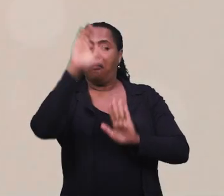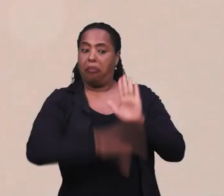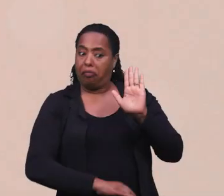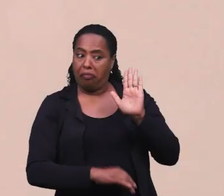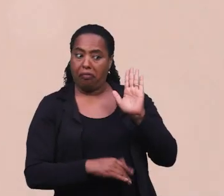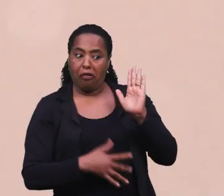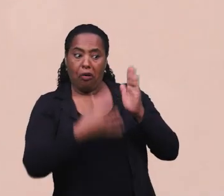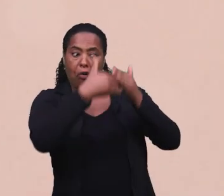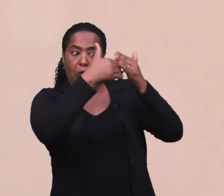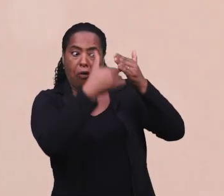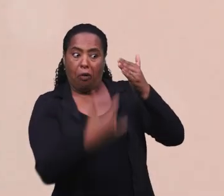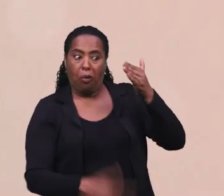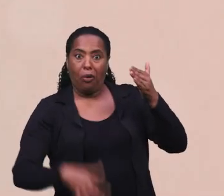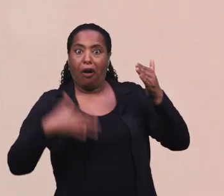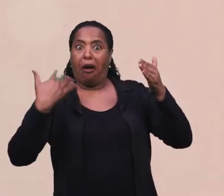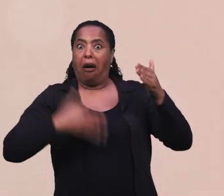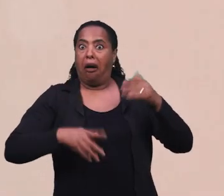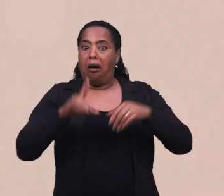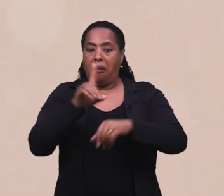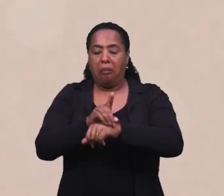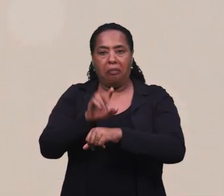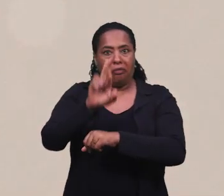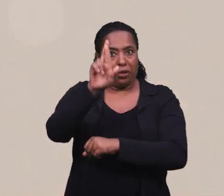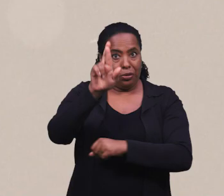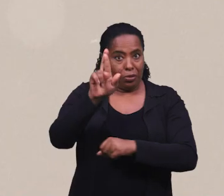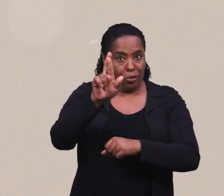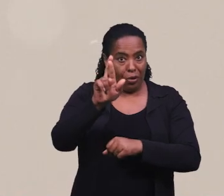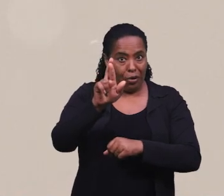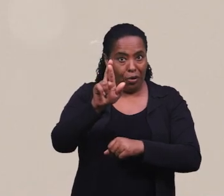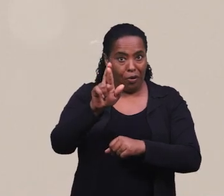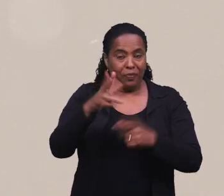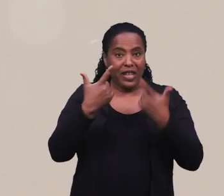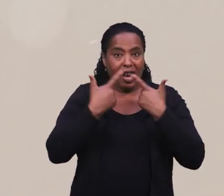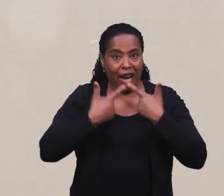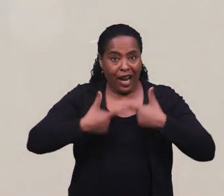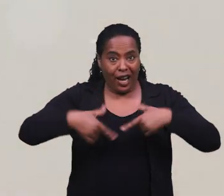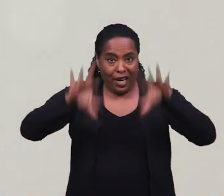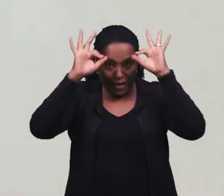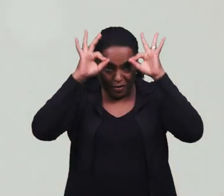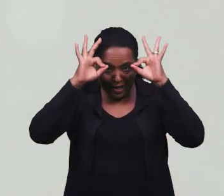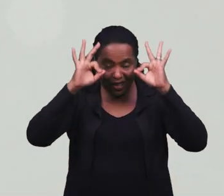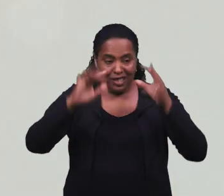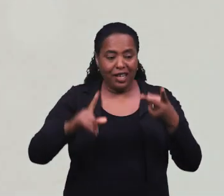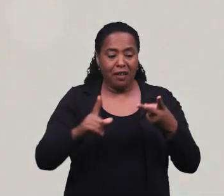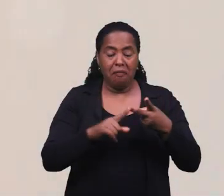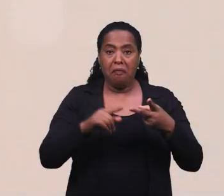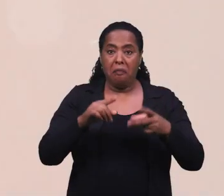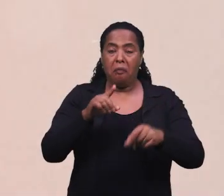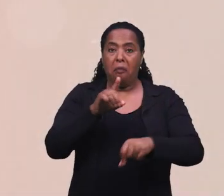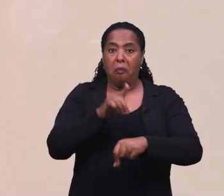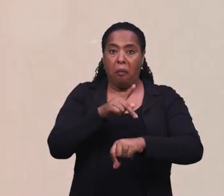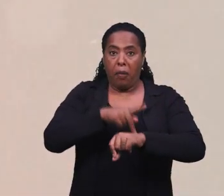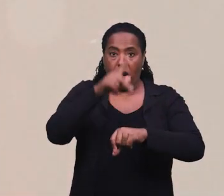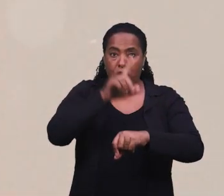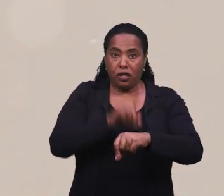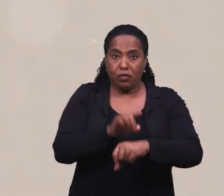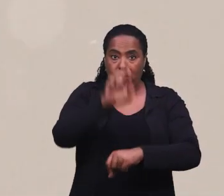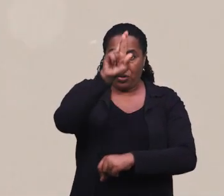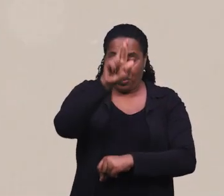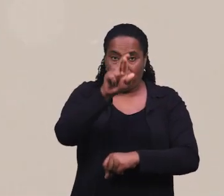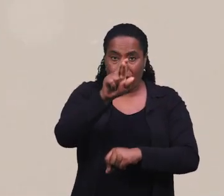ela tem mais facilidade se precisar sair. Então, como que é essa pessoa na igreja? Então, ela precisa se sentir